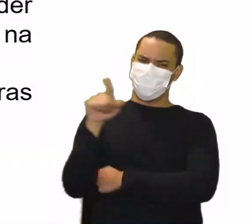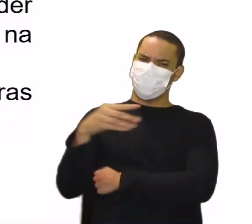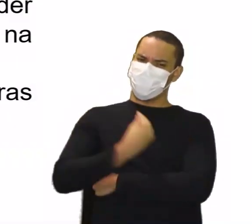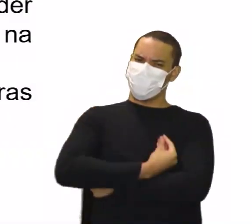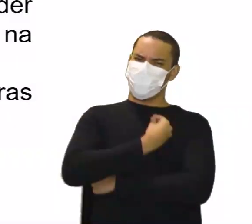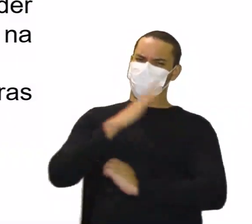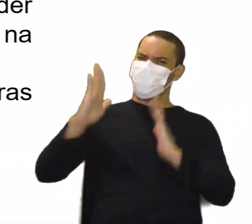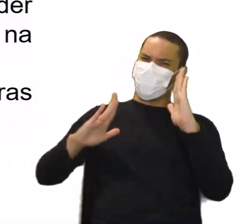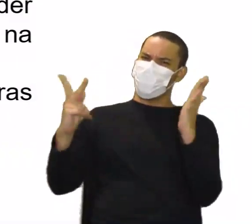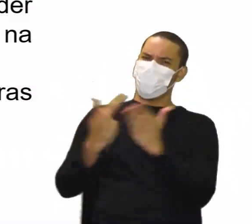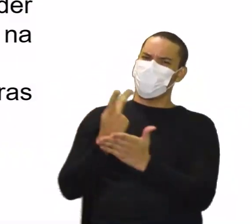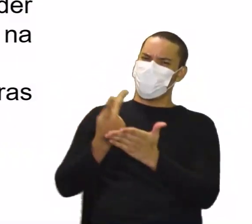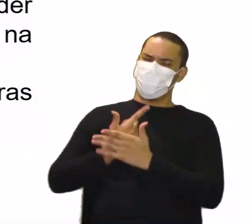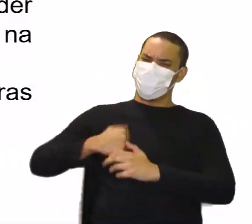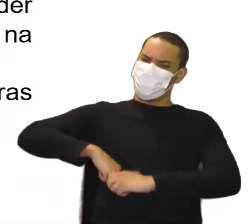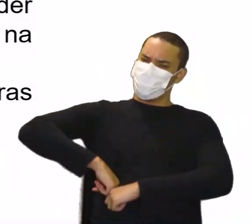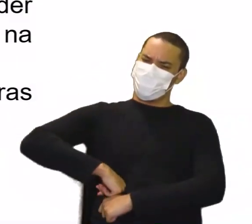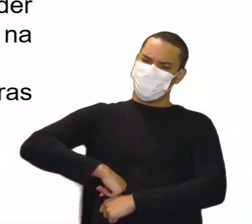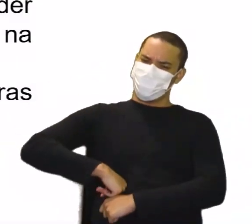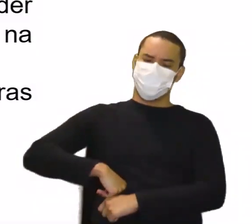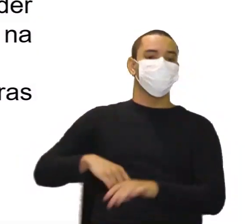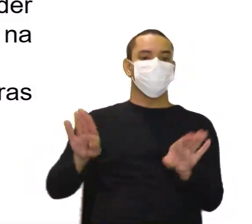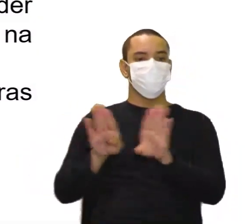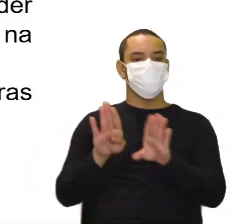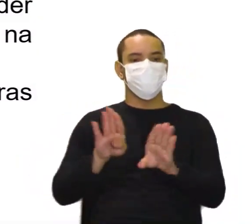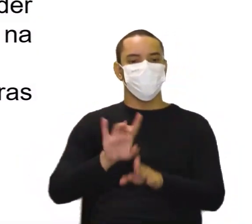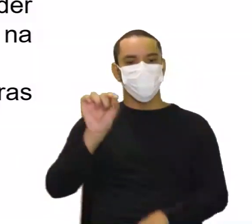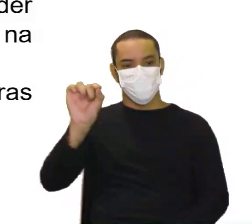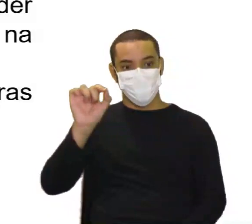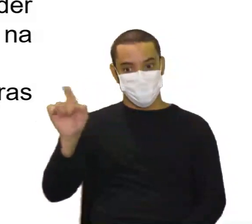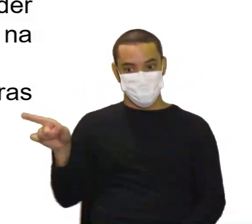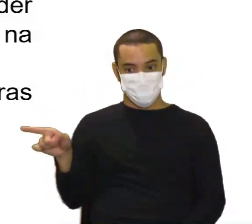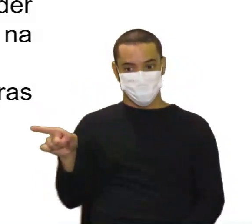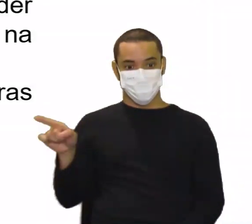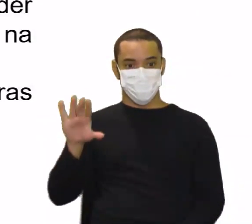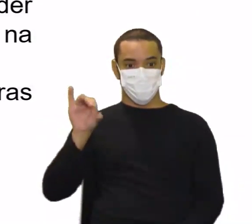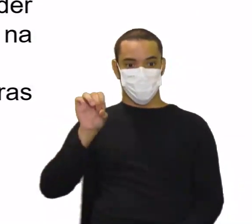na época errada. Pensa na situação. E que o